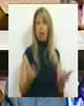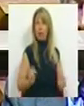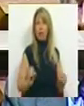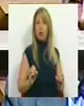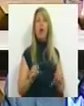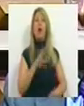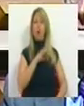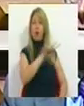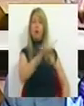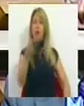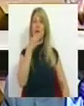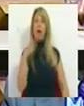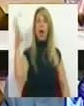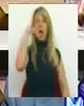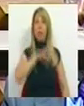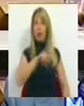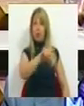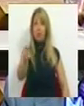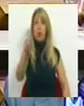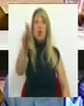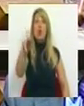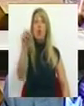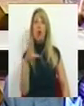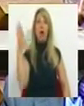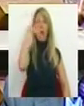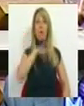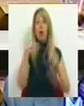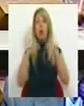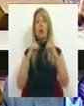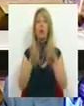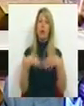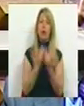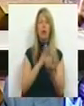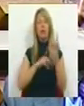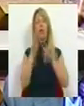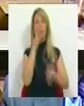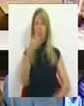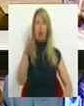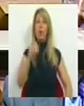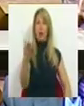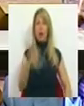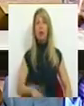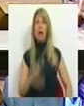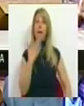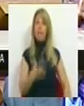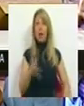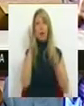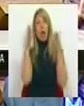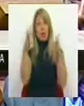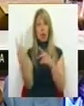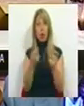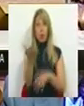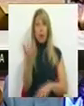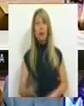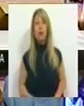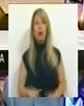em campeões, nunca serão os campeões da concertação social. Senhor Deputado do Partido Socialista, solicito a sua atenção ao debate. Os senhores